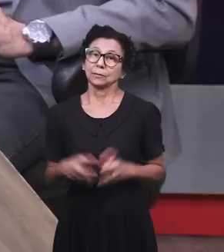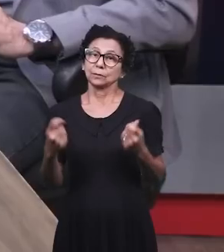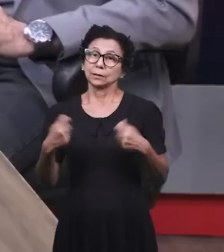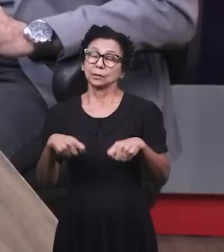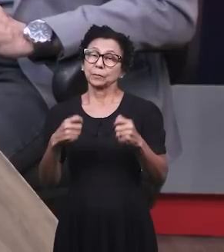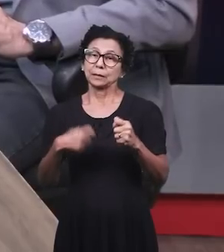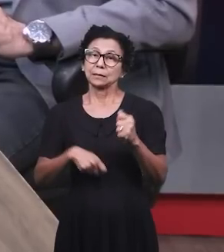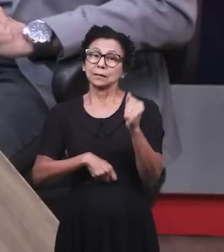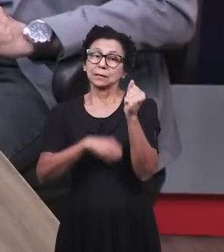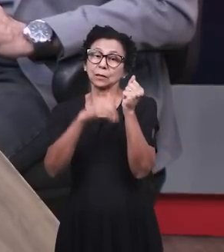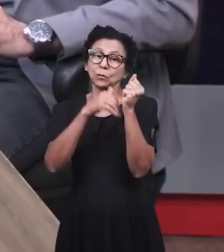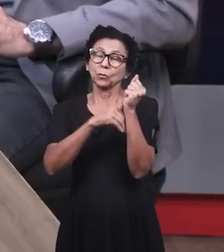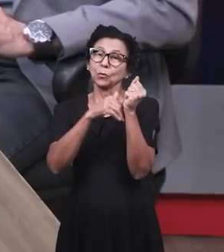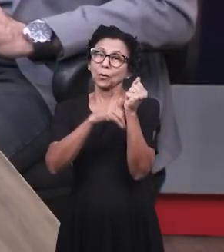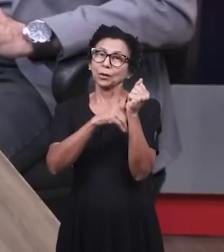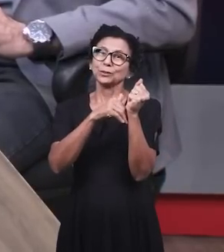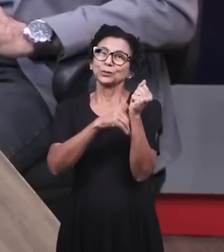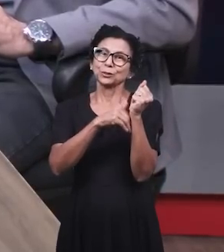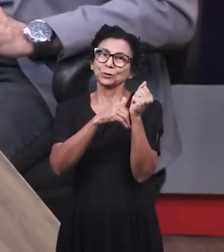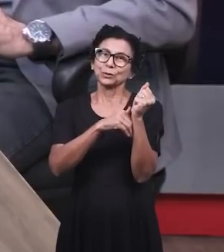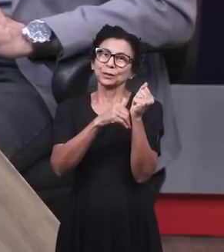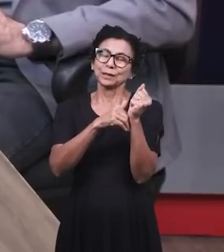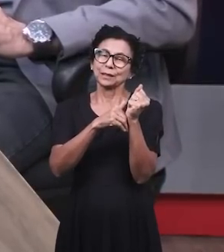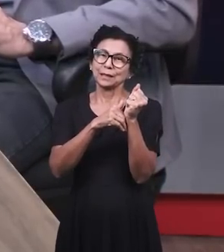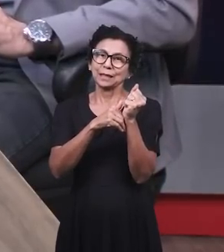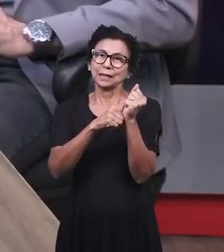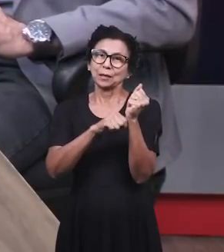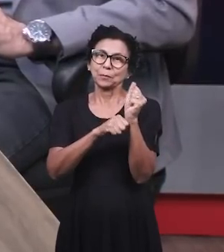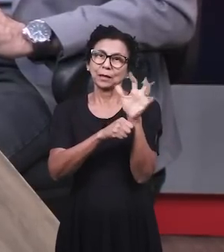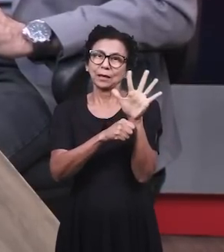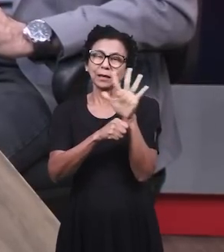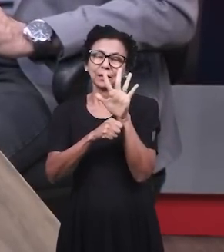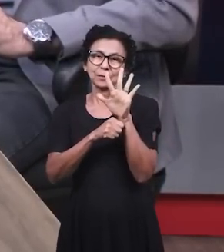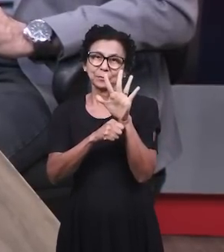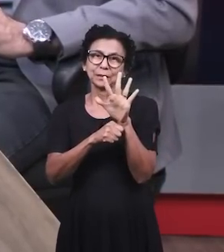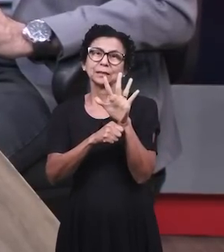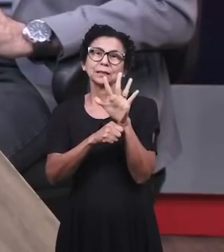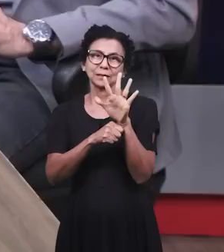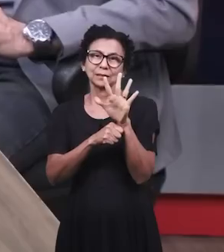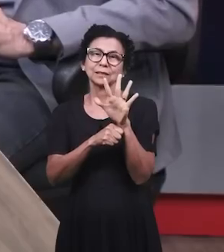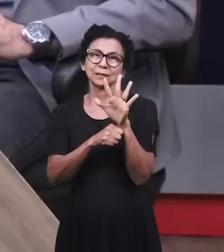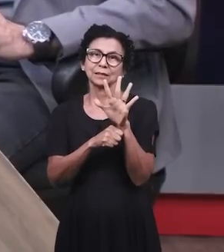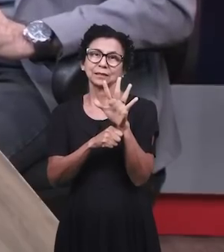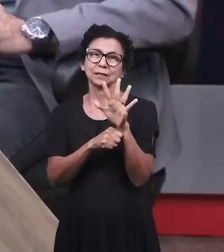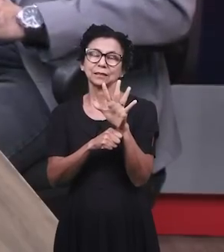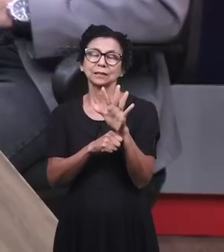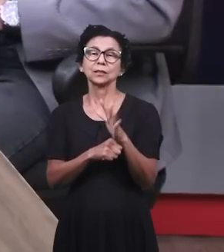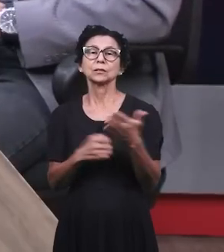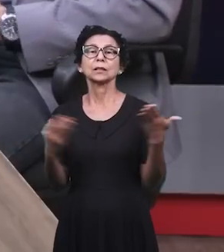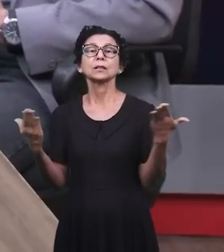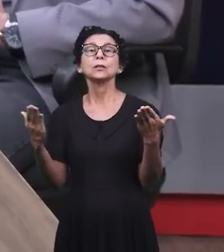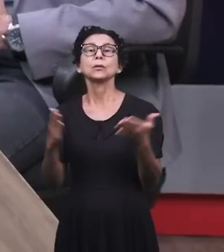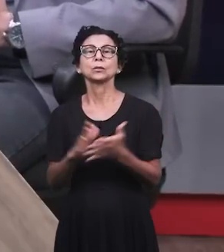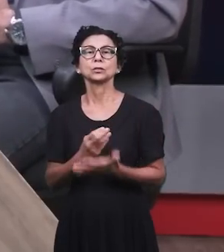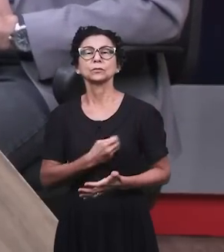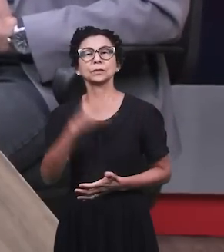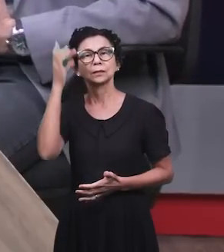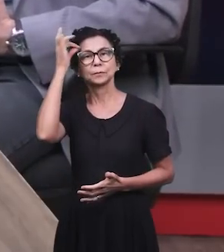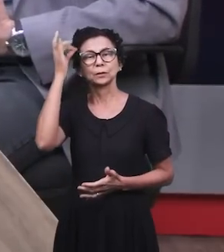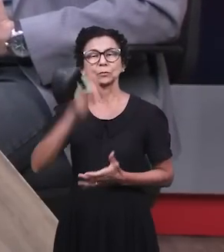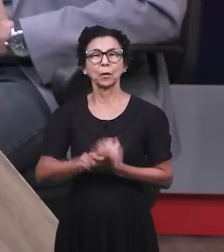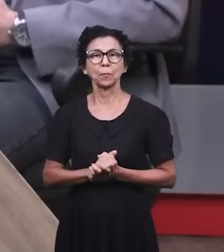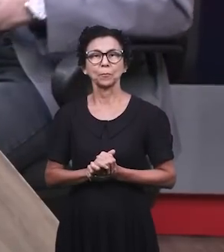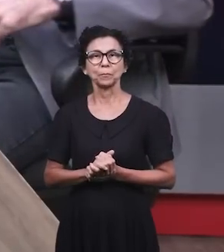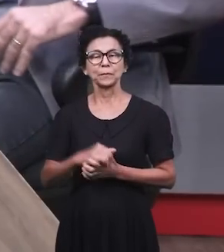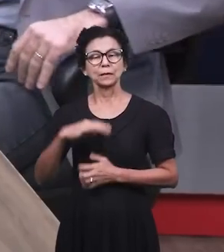chave que desfaz a criptografia, que descriptografa, né? E se a gente trouxer para a nossa vida espiritual, a salvação é um